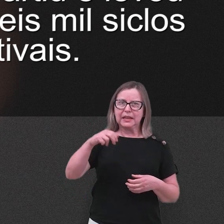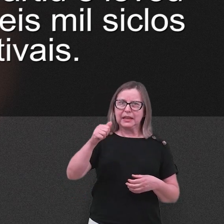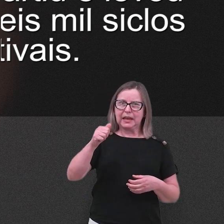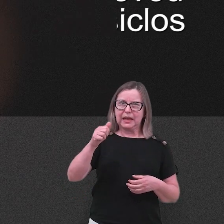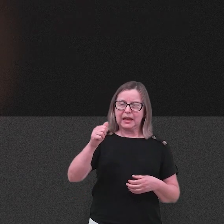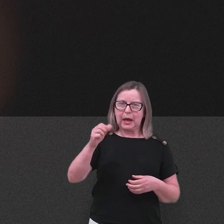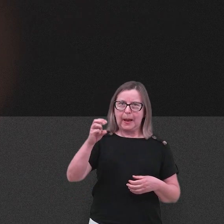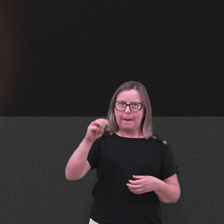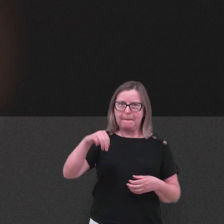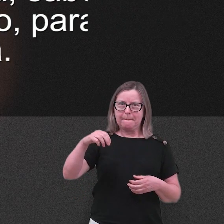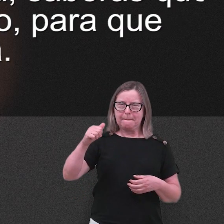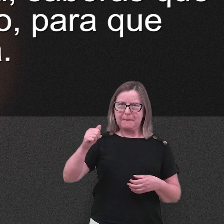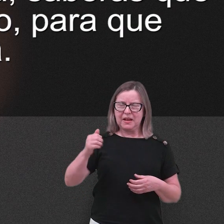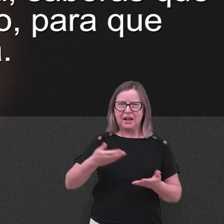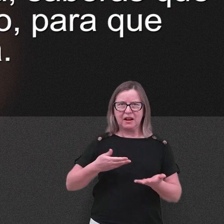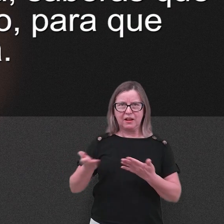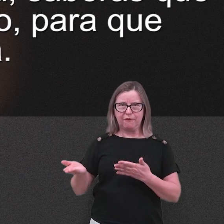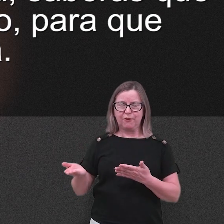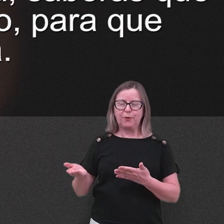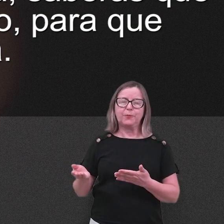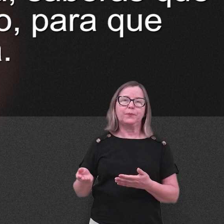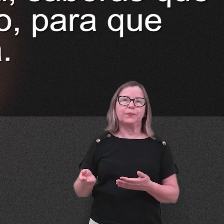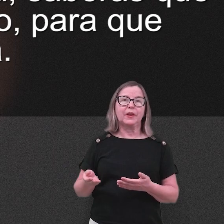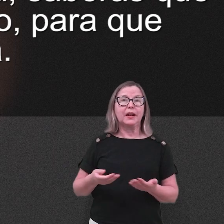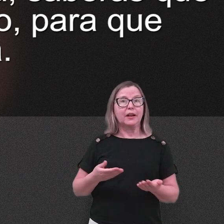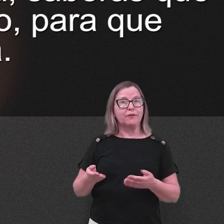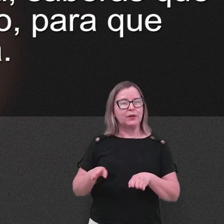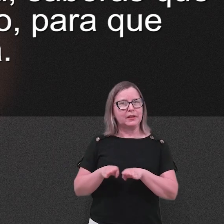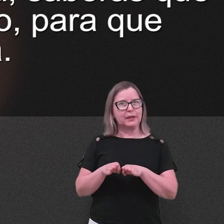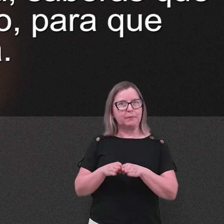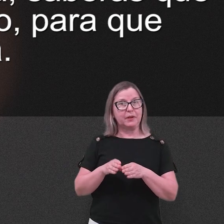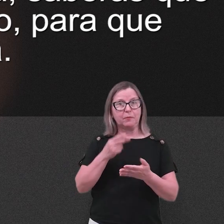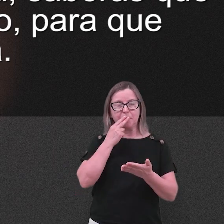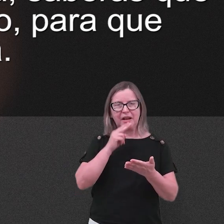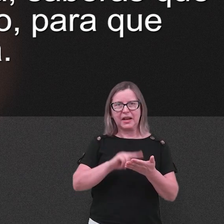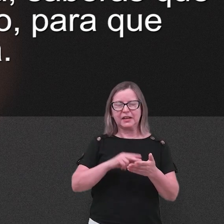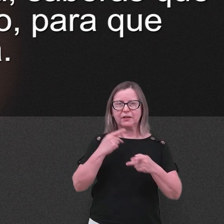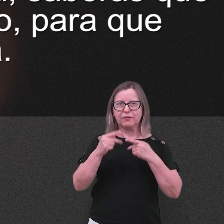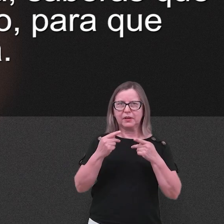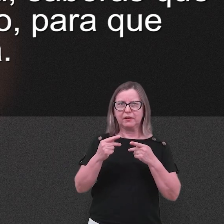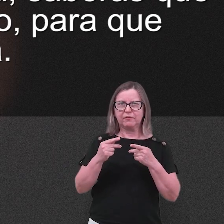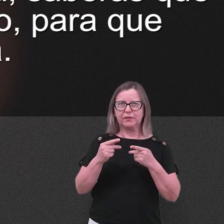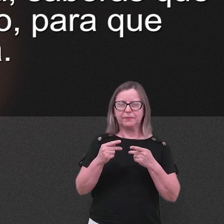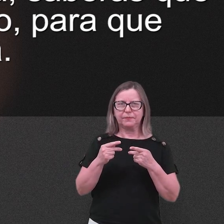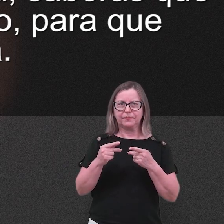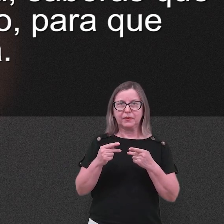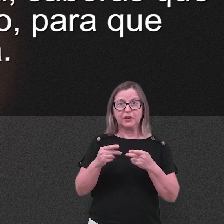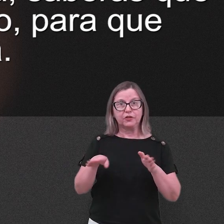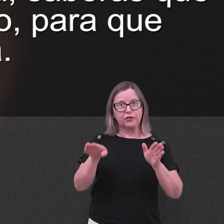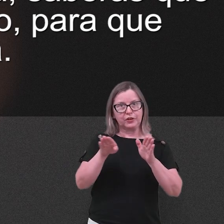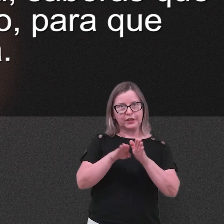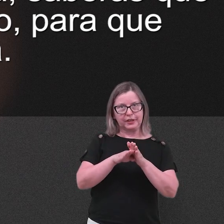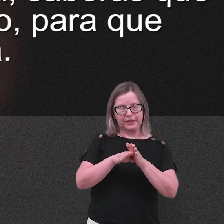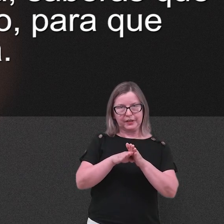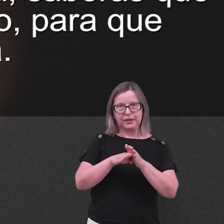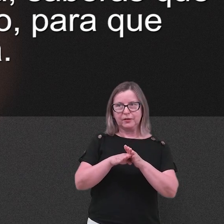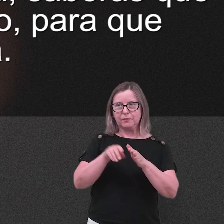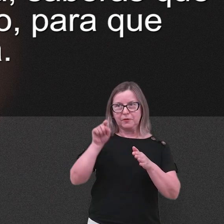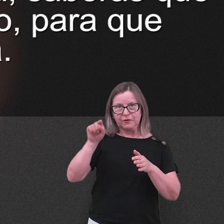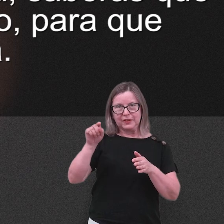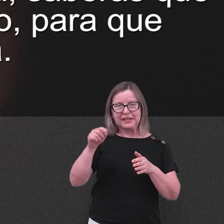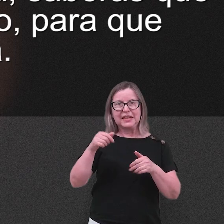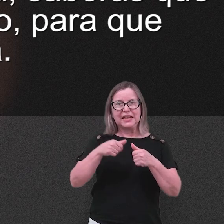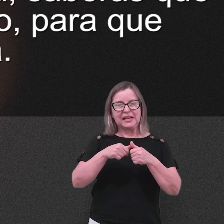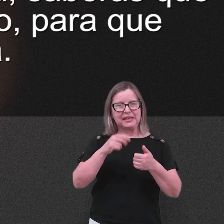atenção no texto. Levou também ao rei de Israel a carta que dizia, logo, em chegando a ti esta carta,